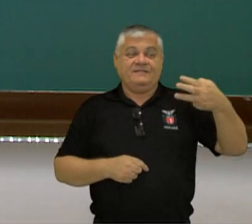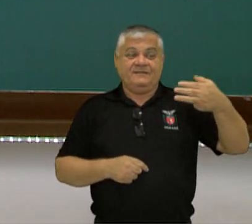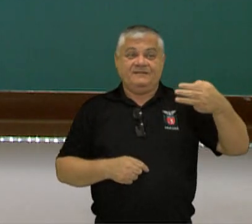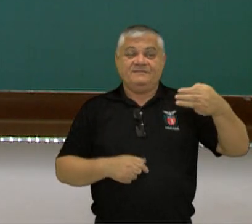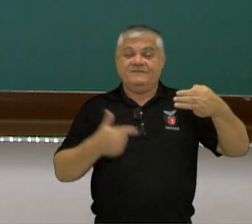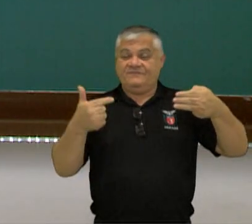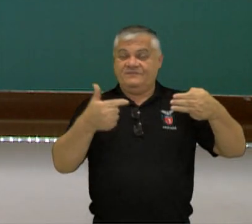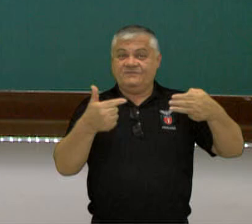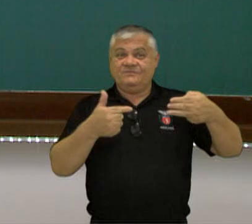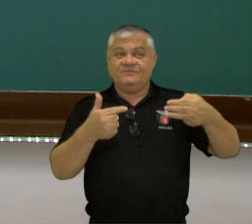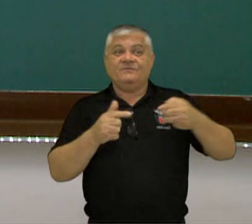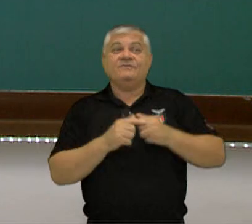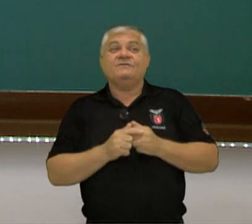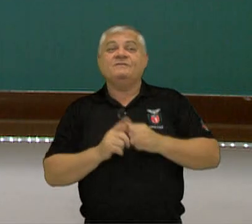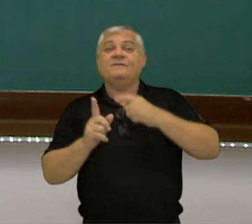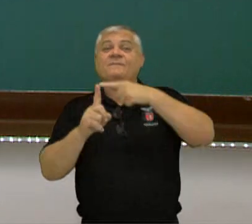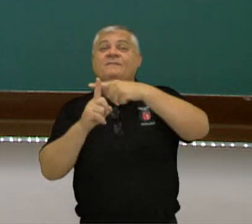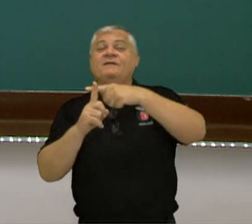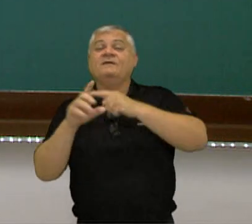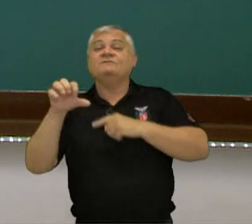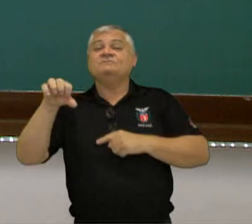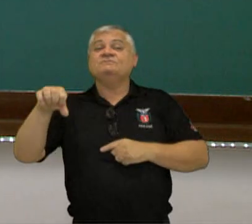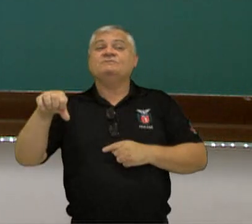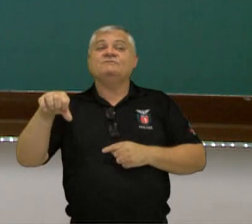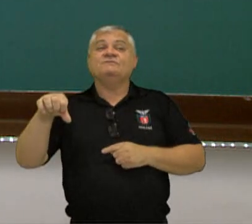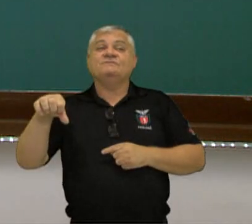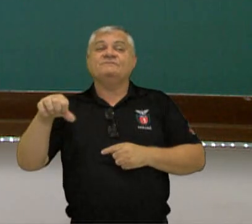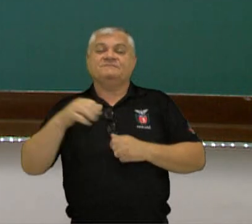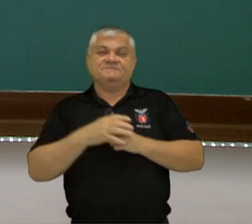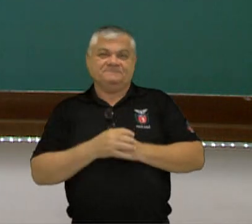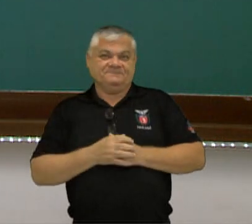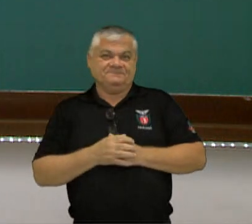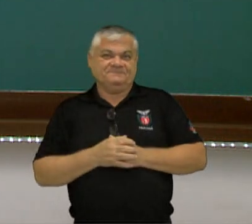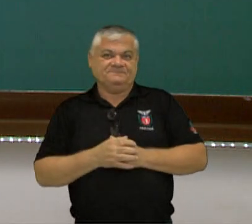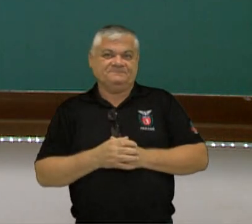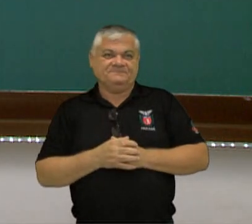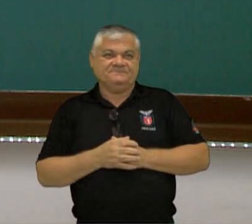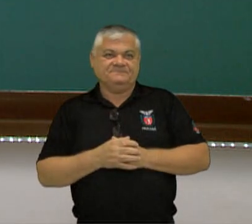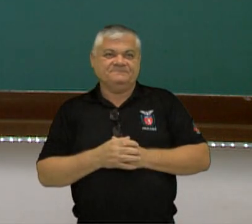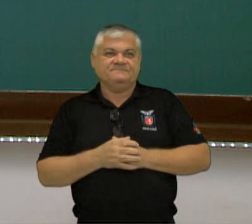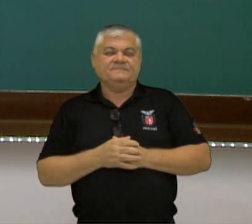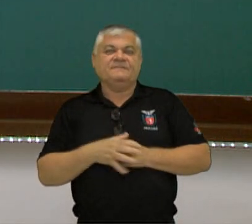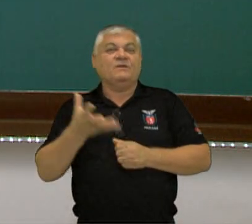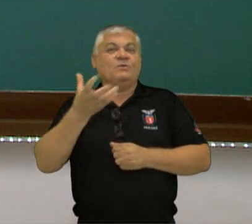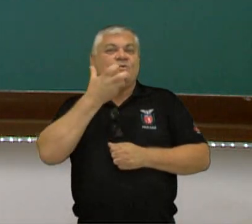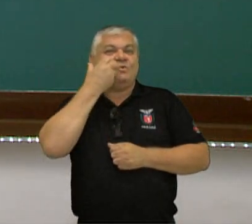9, né? Agora aqui fez conta de menos porque tem sinal diferente. Então,